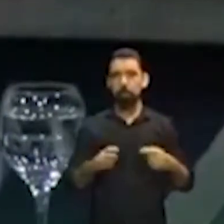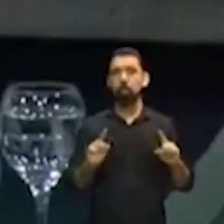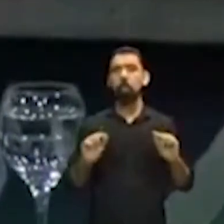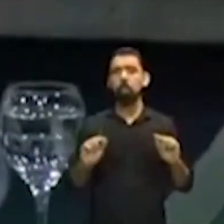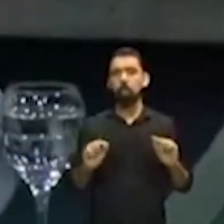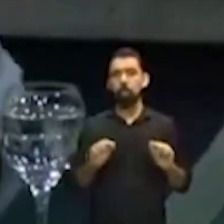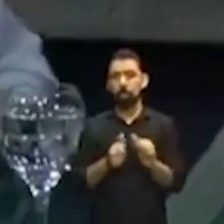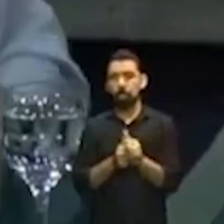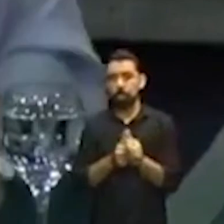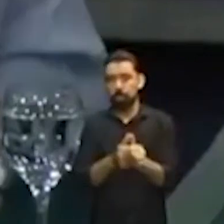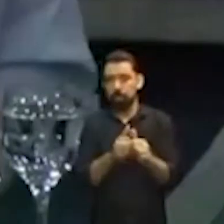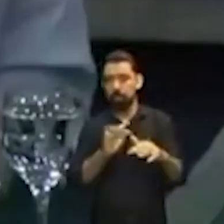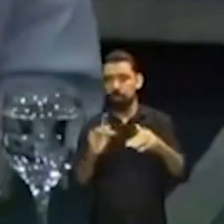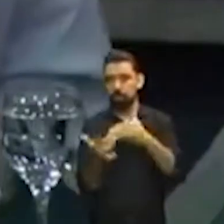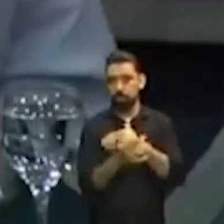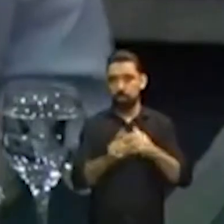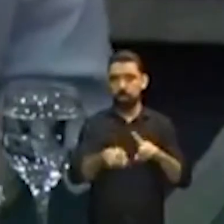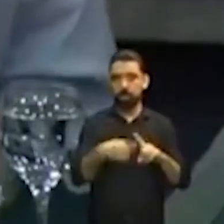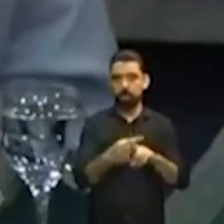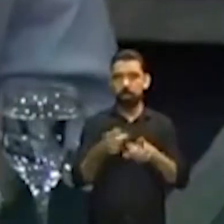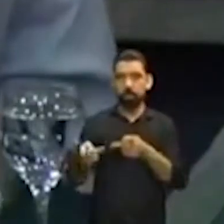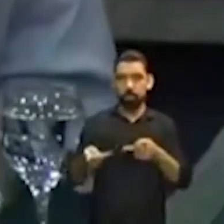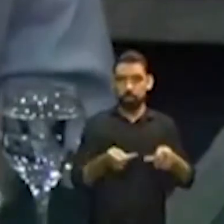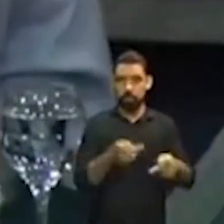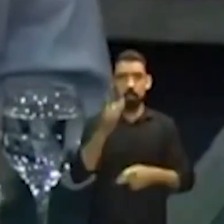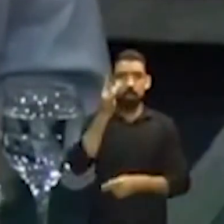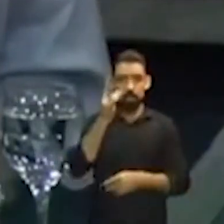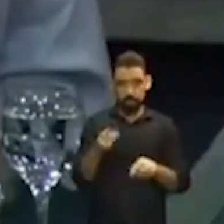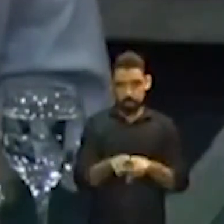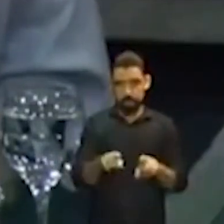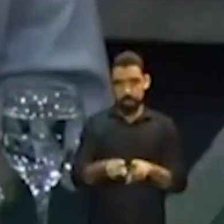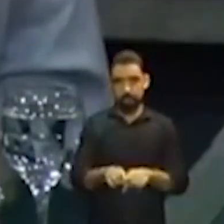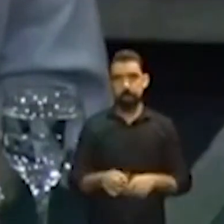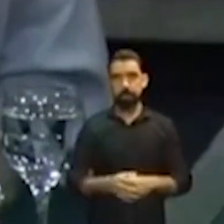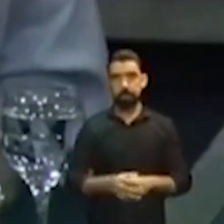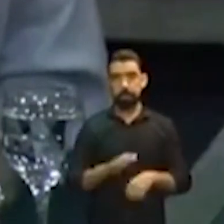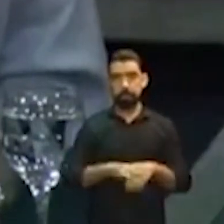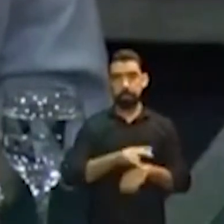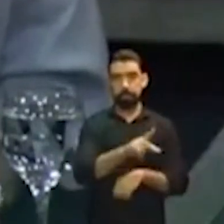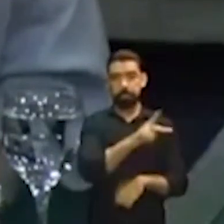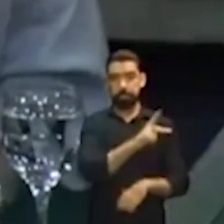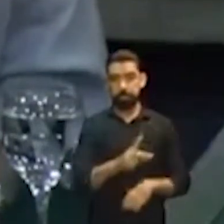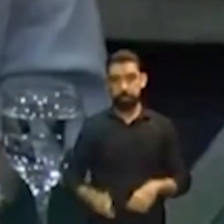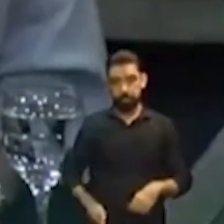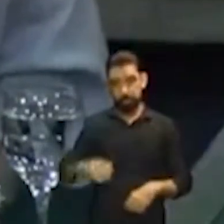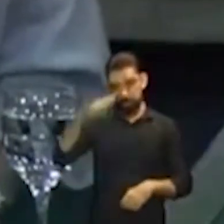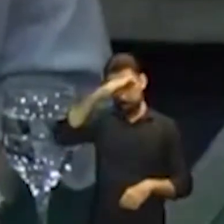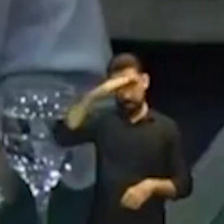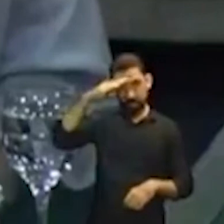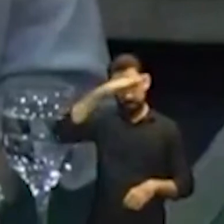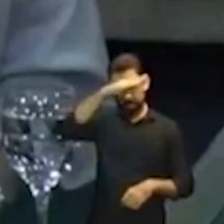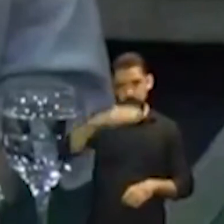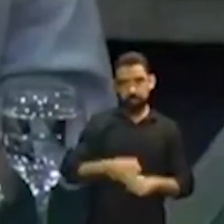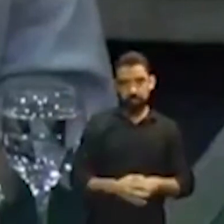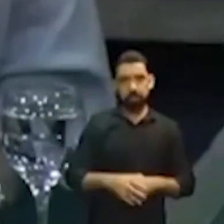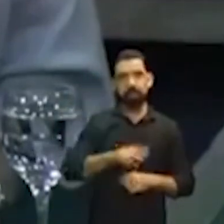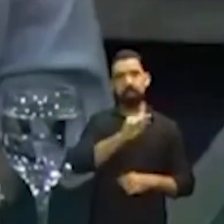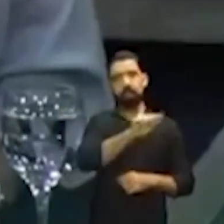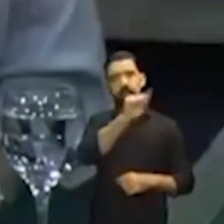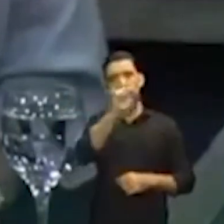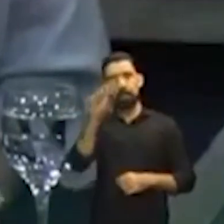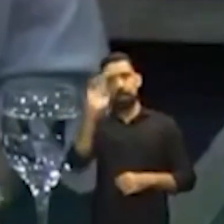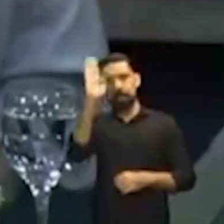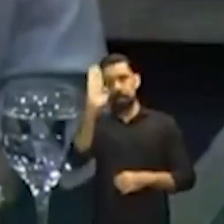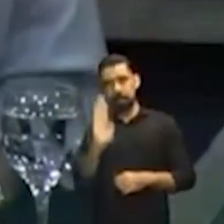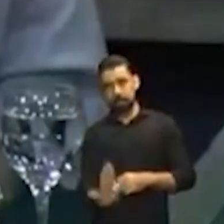acompanhar redes sociais e visitas presenciais do presidente Bolsonaro por todo